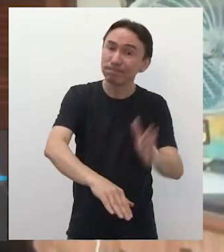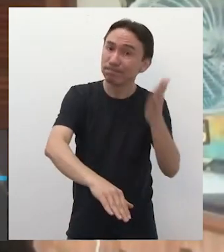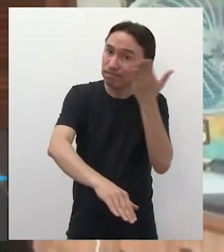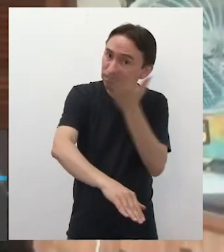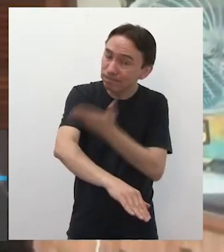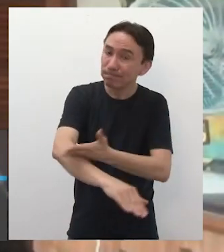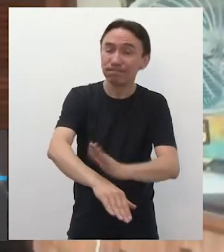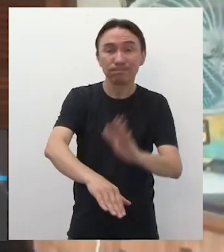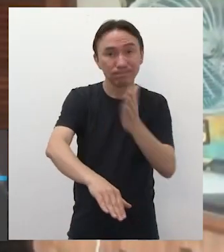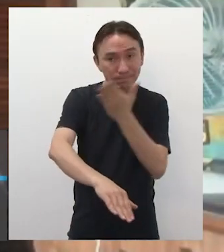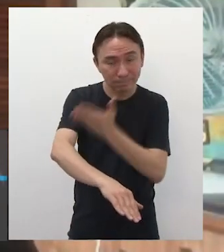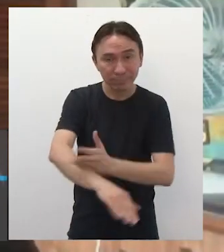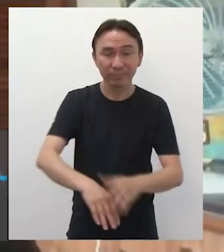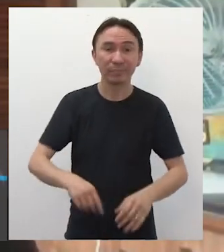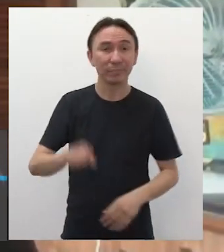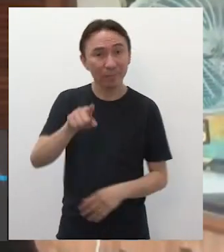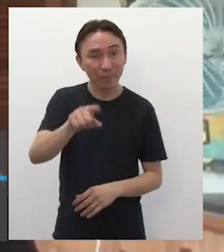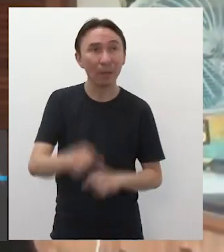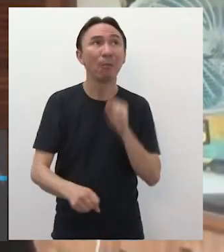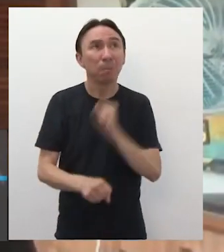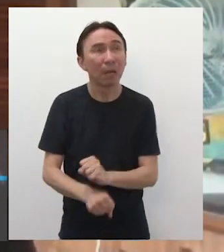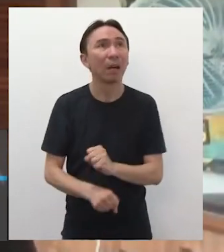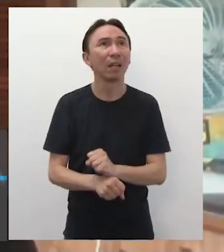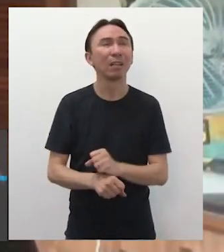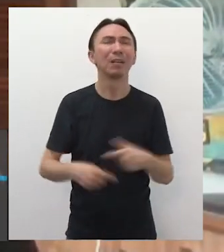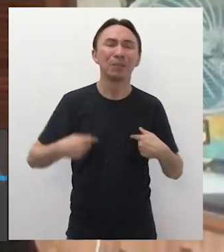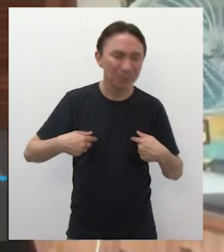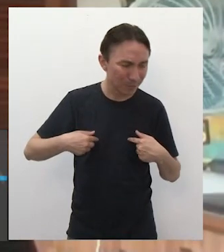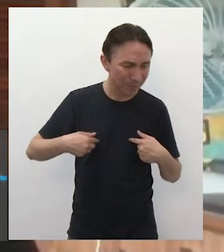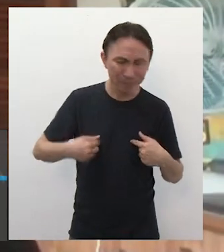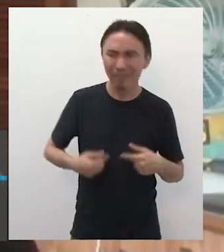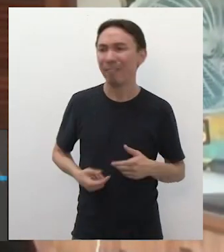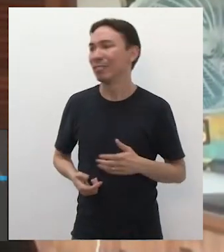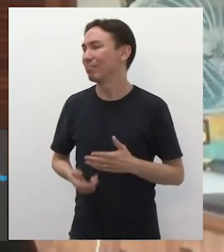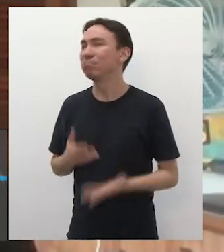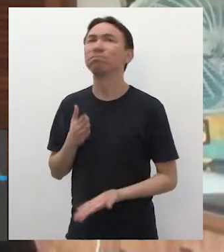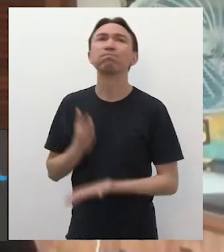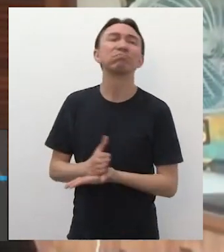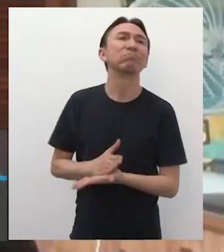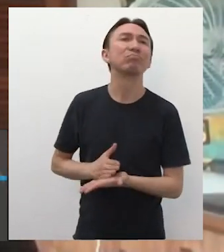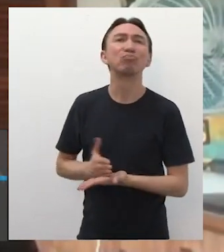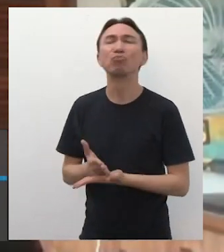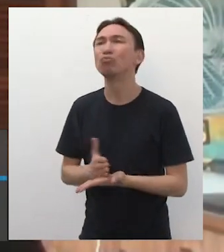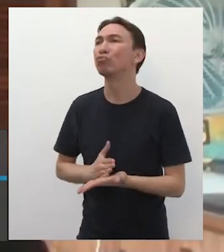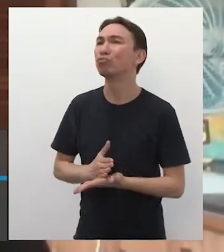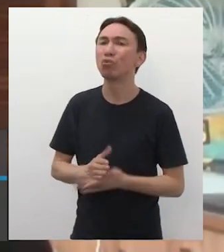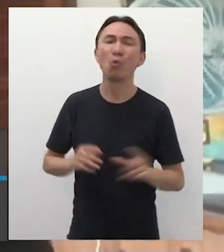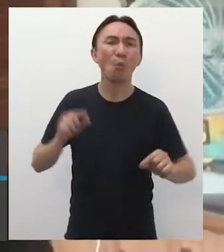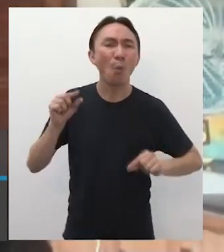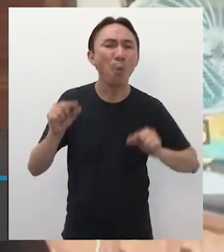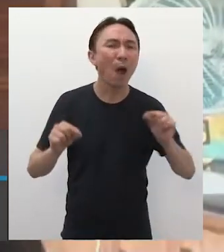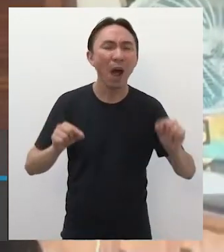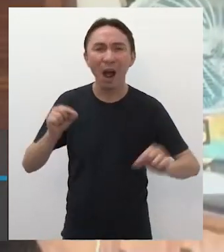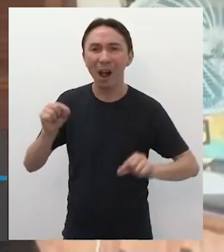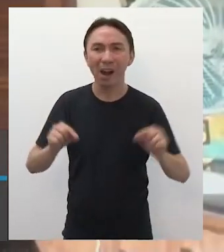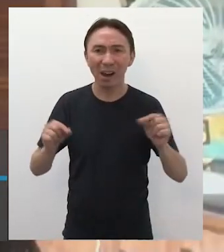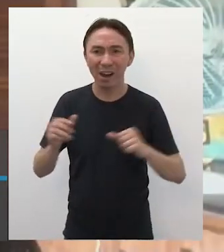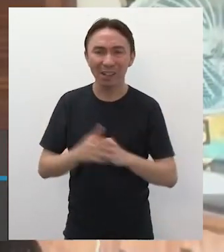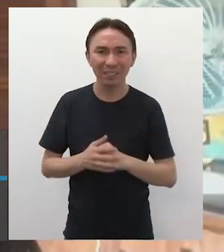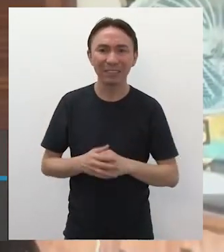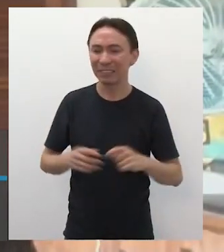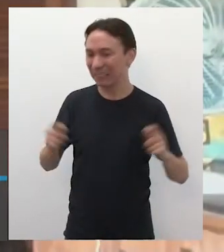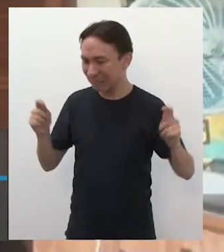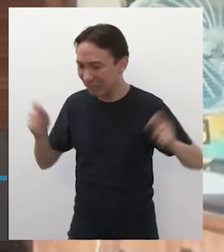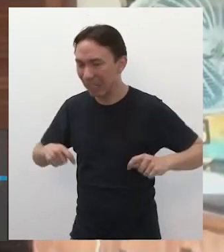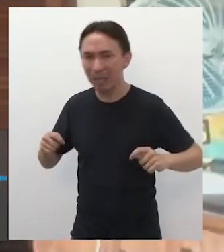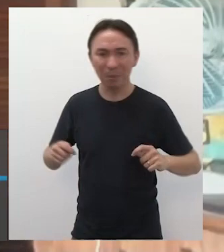pensa e tenta localizar o que te incomodou, né? O que é passível de ser melhorado na